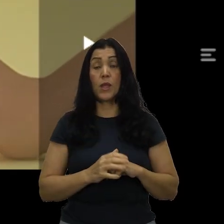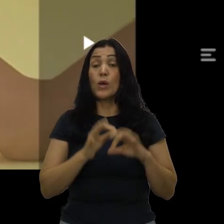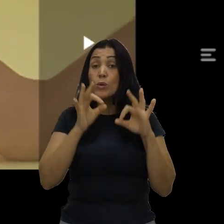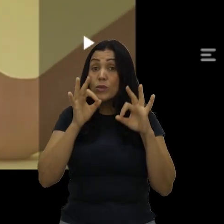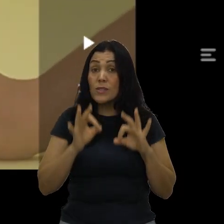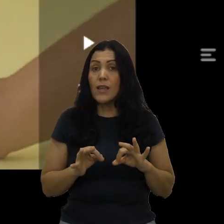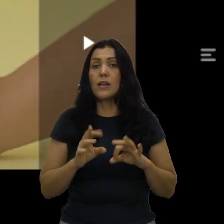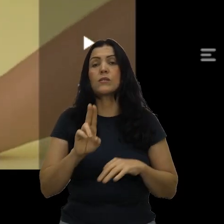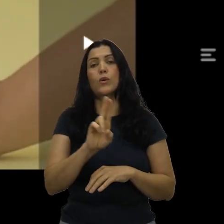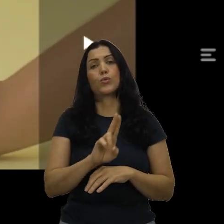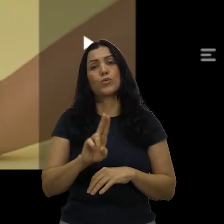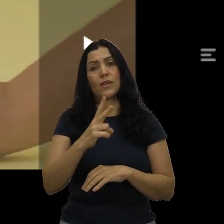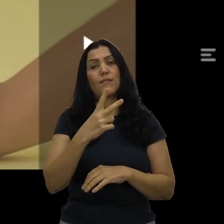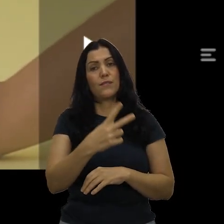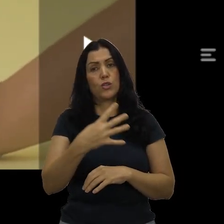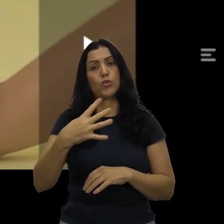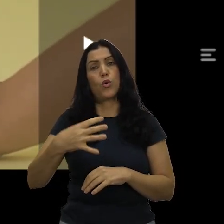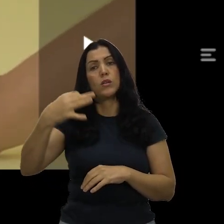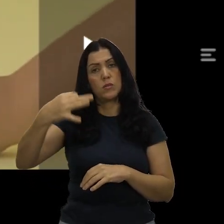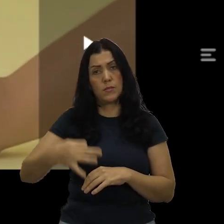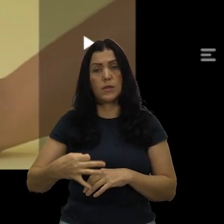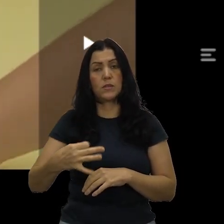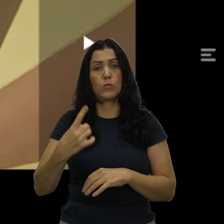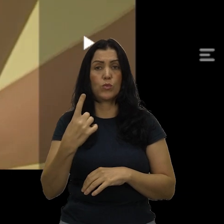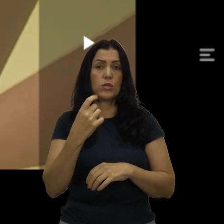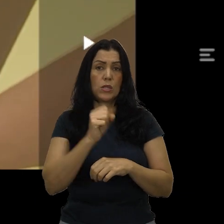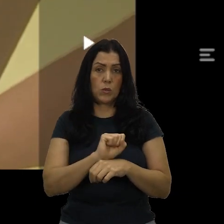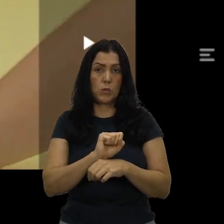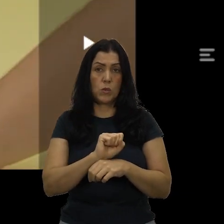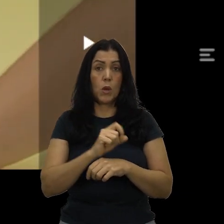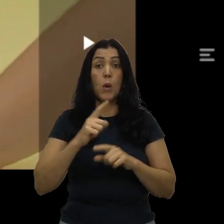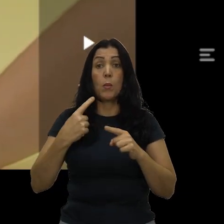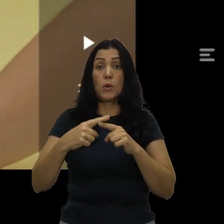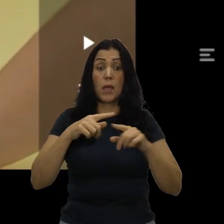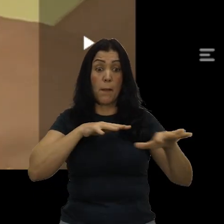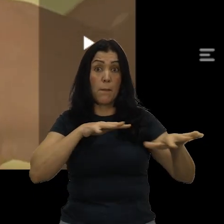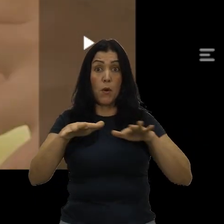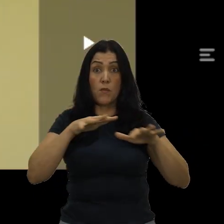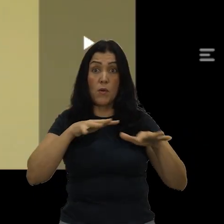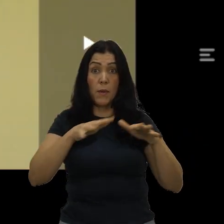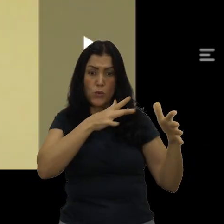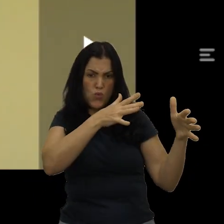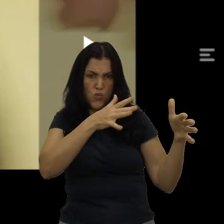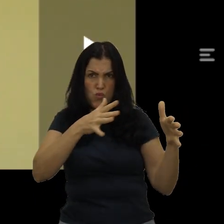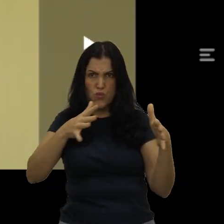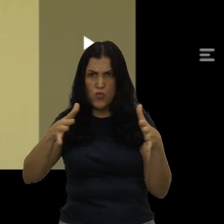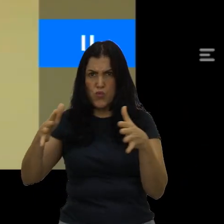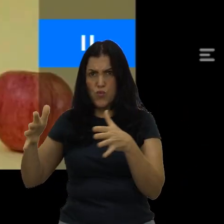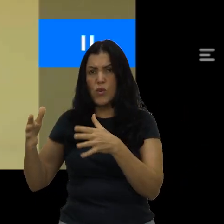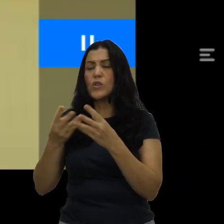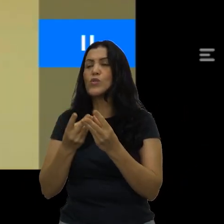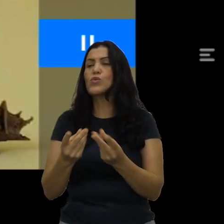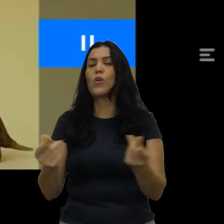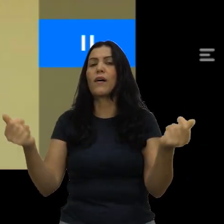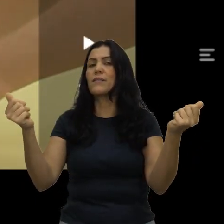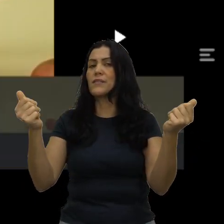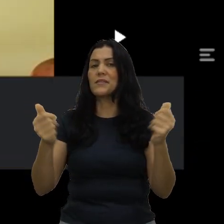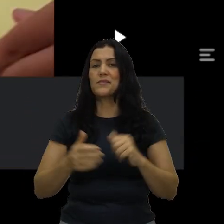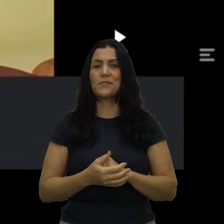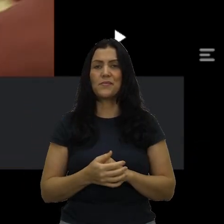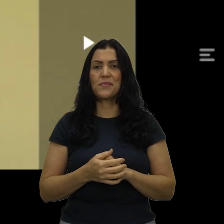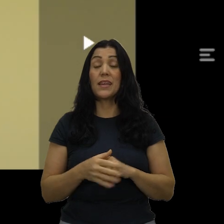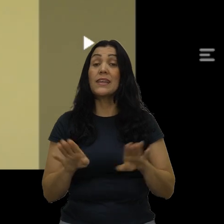O ideal é usar 24 fotos por segundo, pois os movimentos ficam mais fluidos, mais